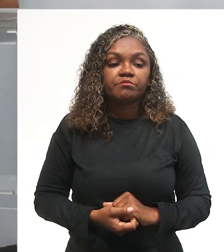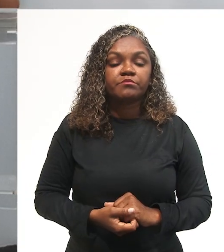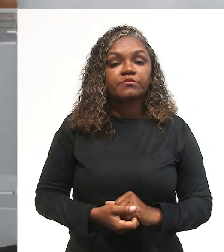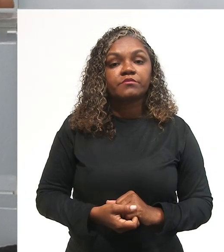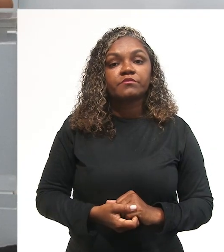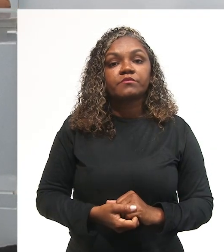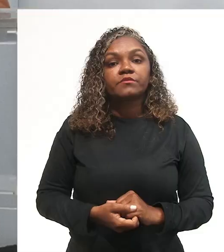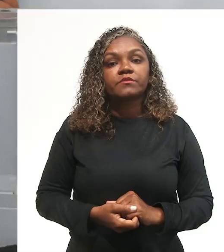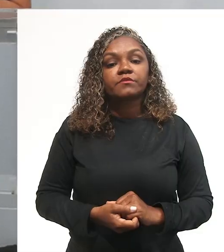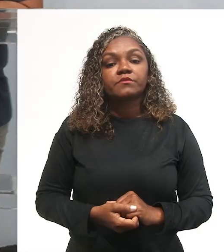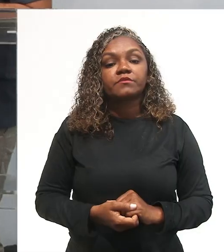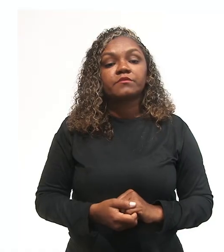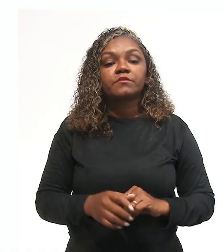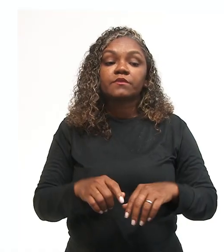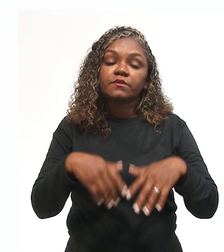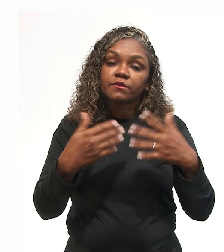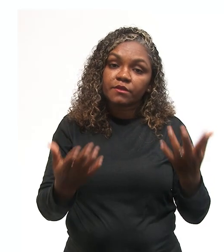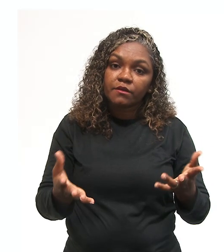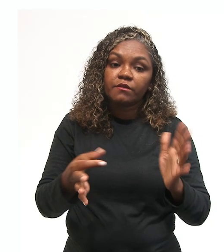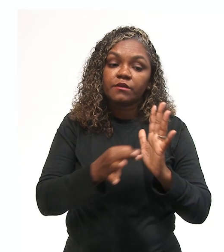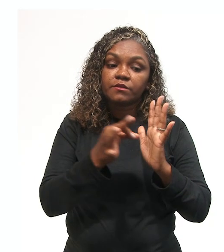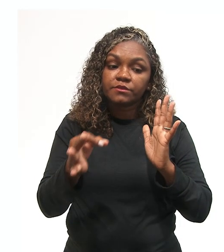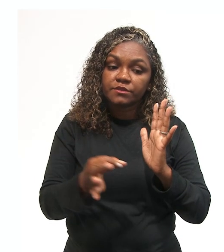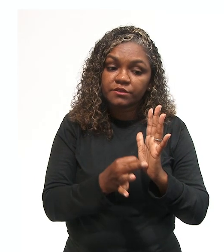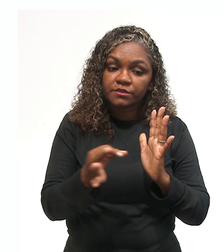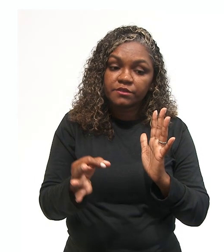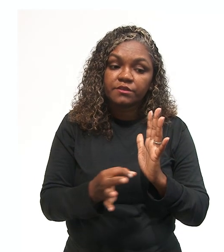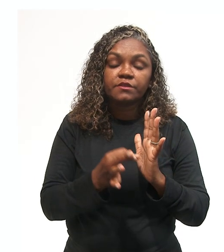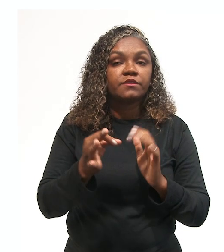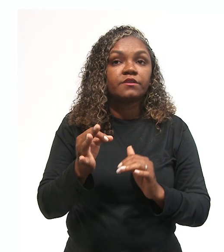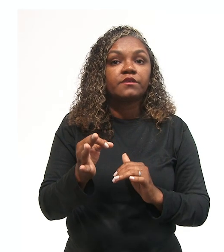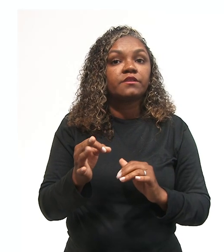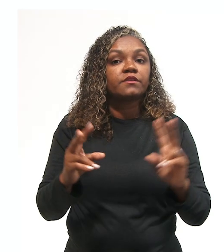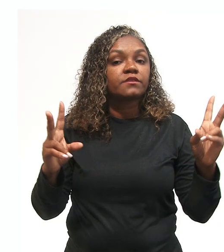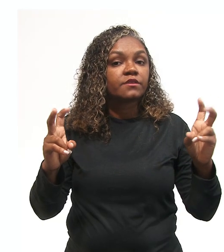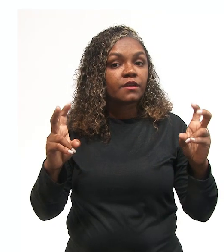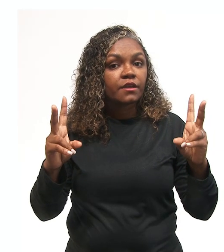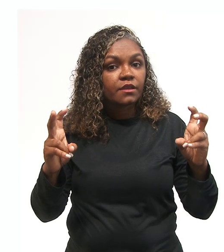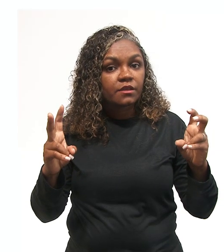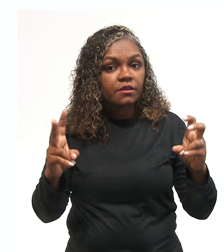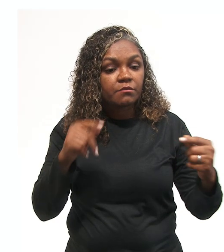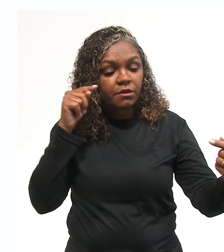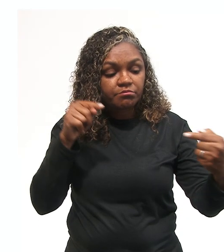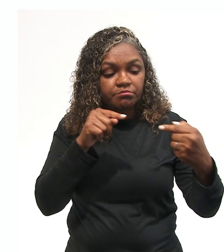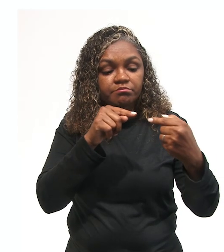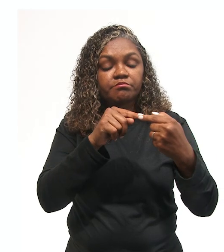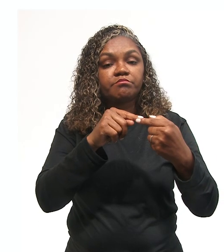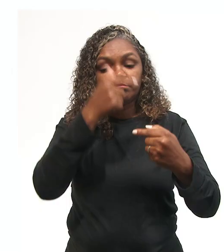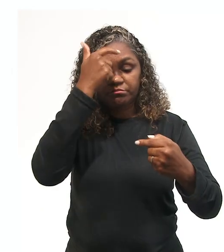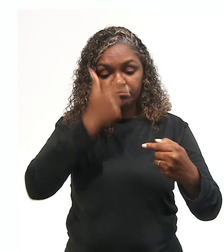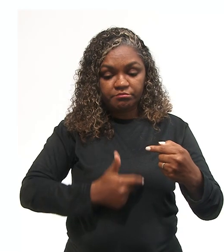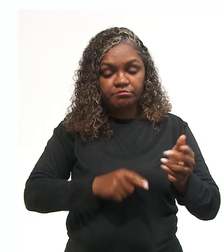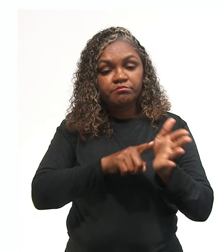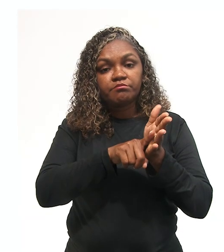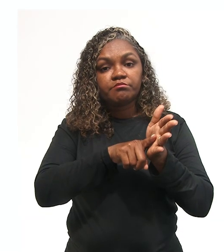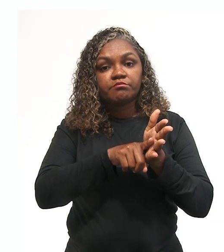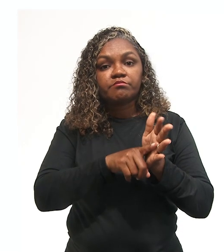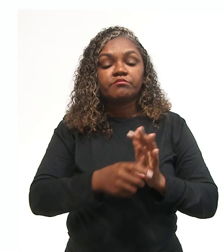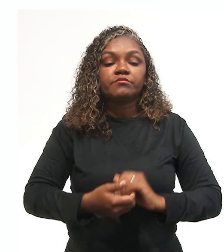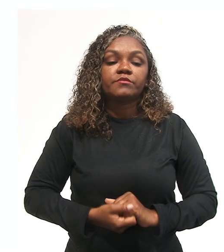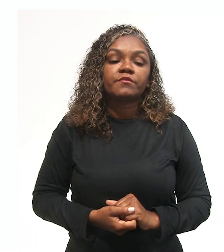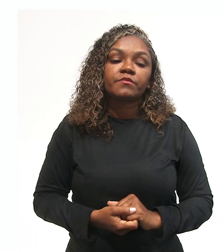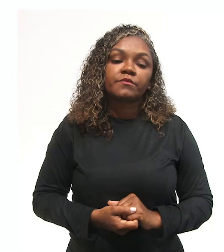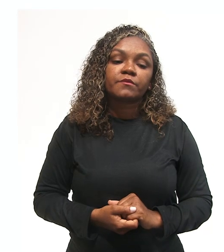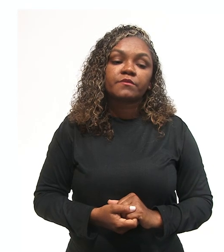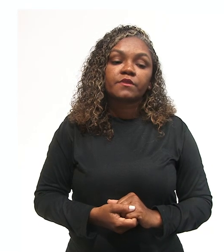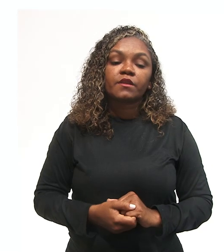tá? Via de regra, sugere-se que seja um tema já que tenha alguma relação com o pesquisador. Um